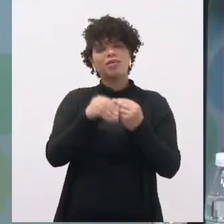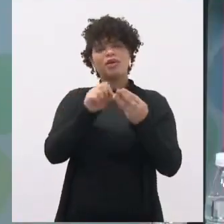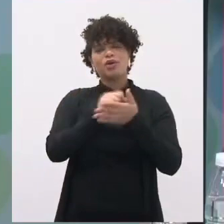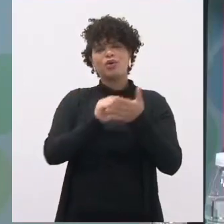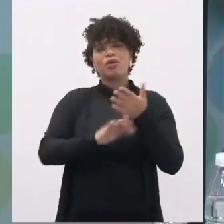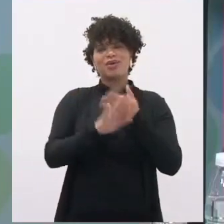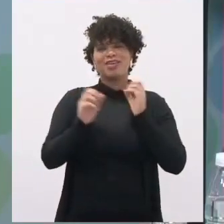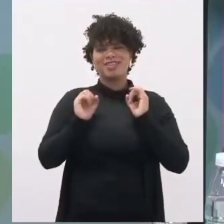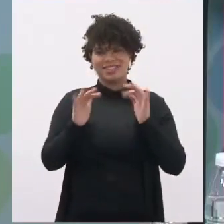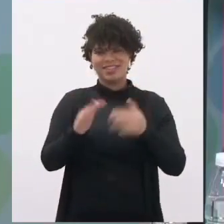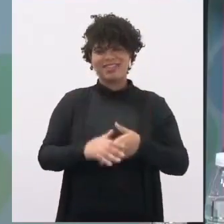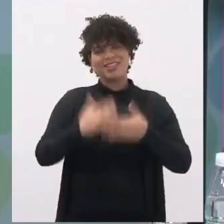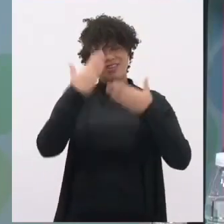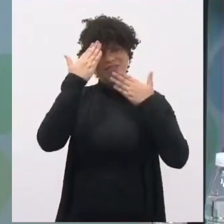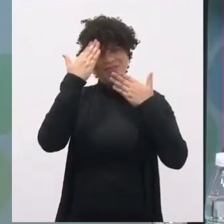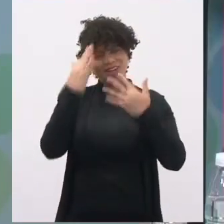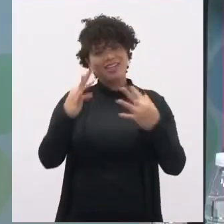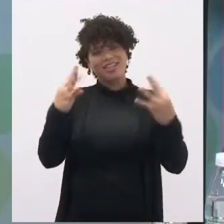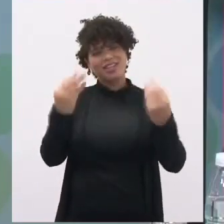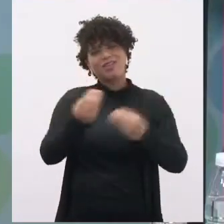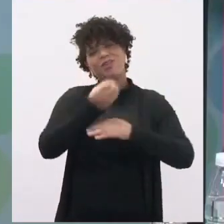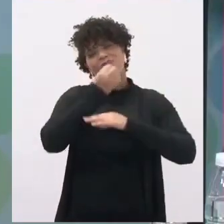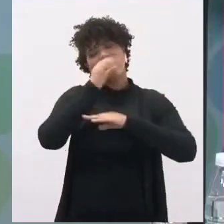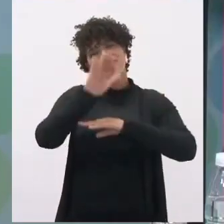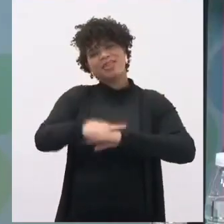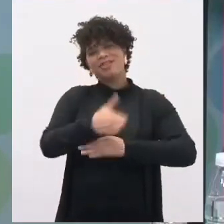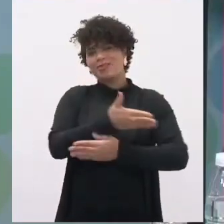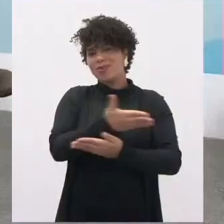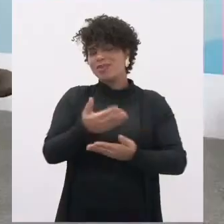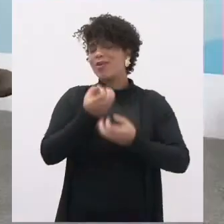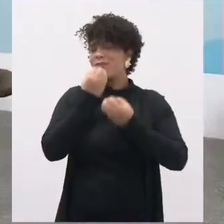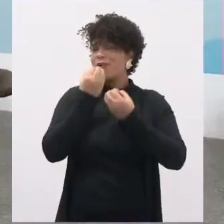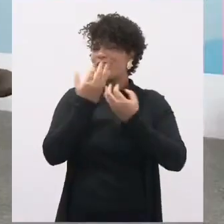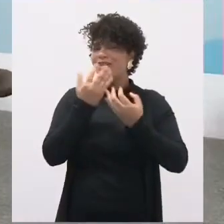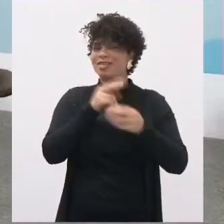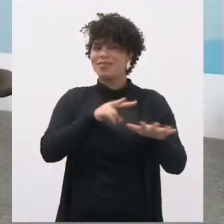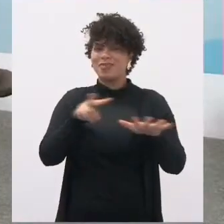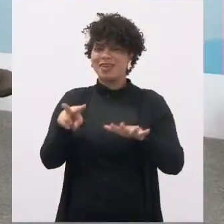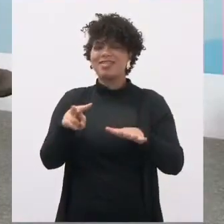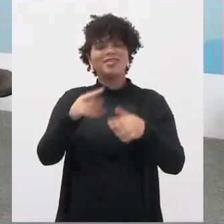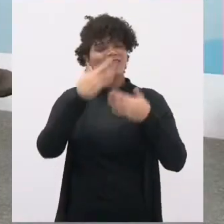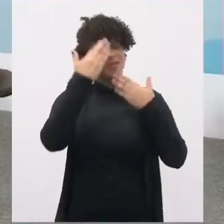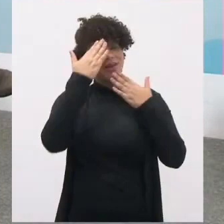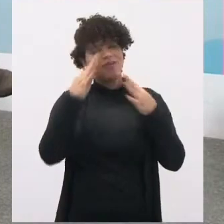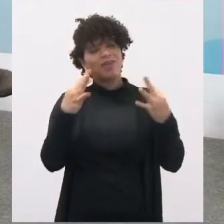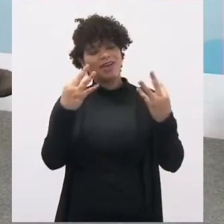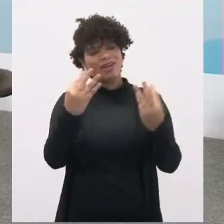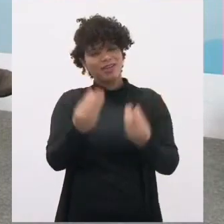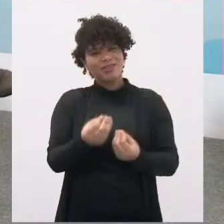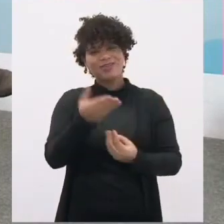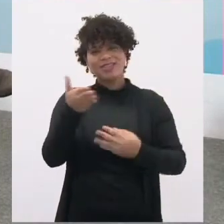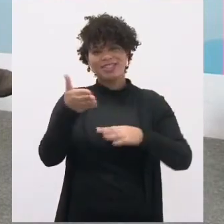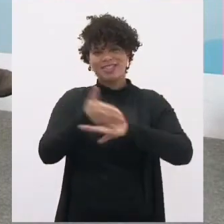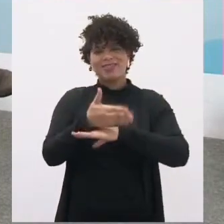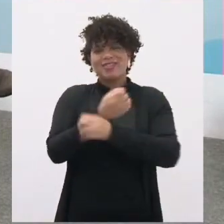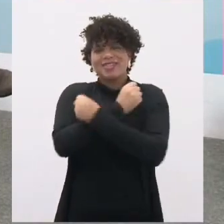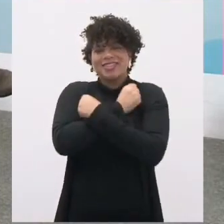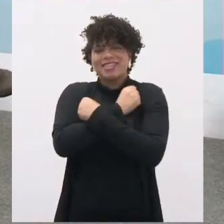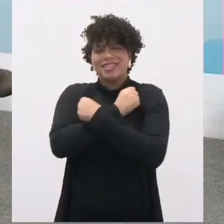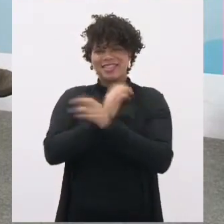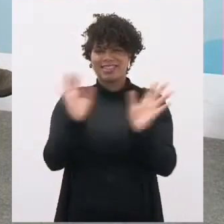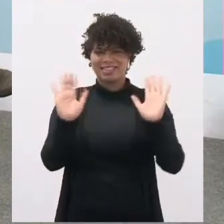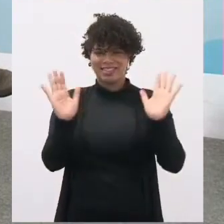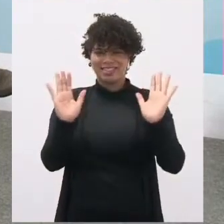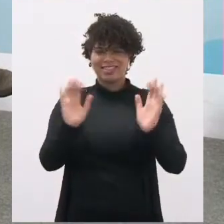em ação. Quero agradecer, uma boa tarde para todo mundo e uma boa semana. Agradeço a todos e a todas pela participação. Abraços.